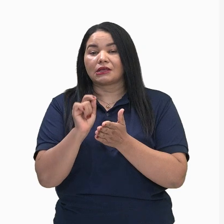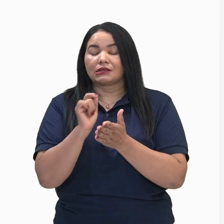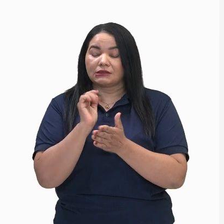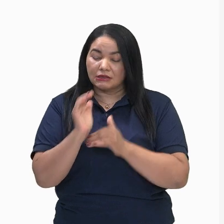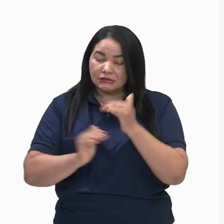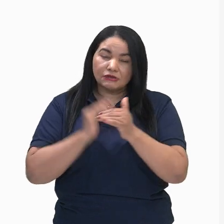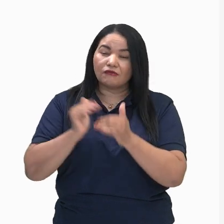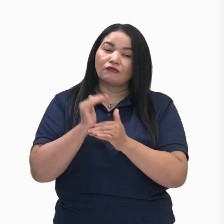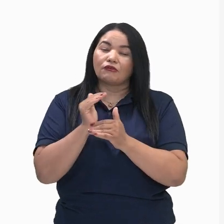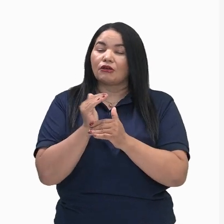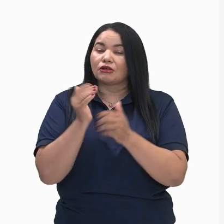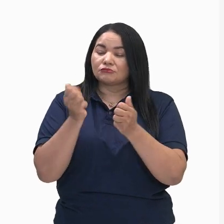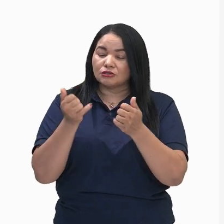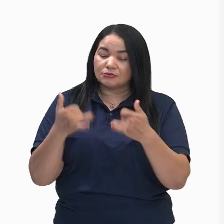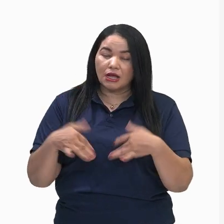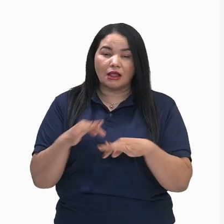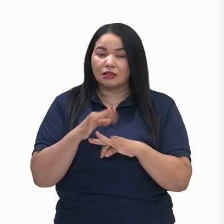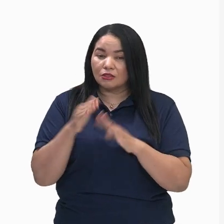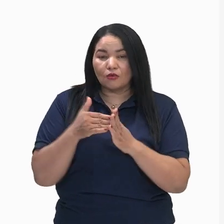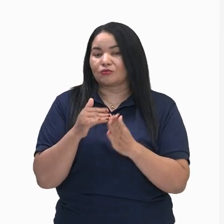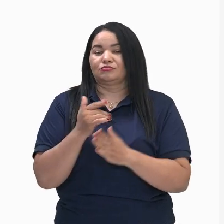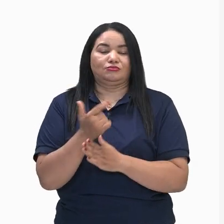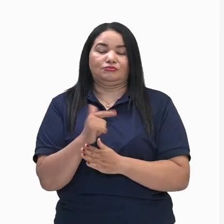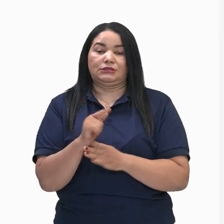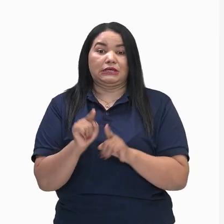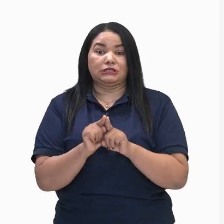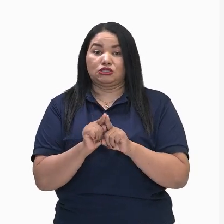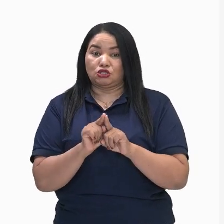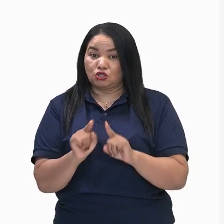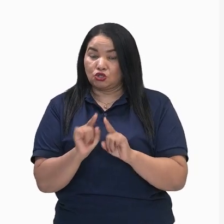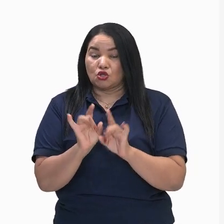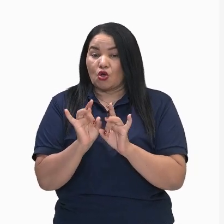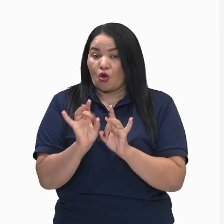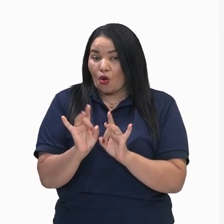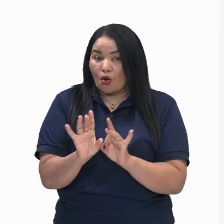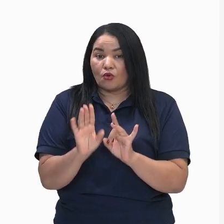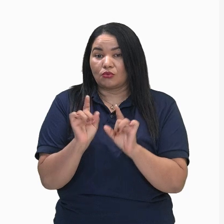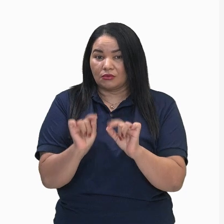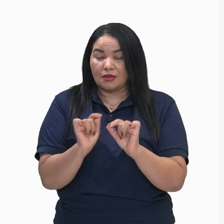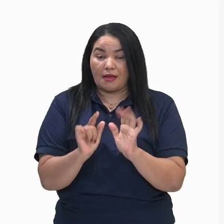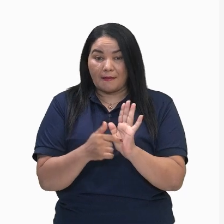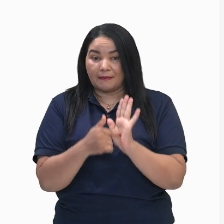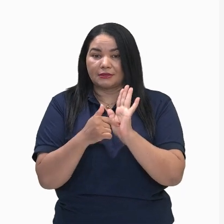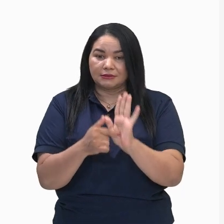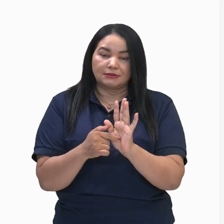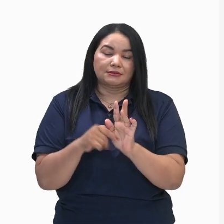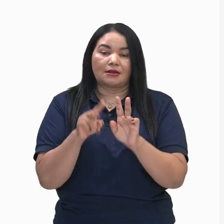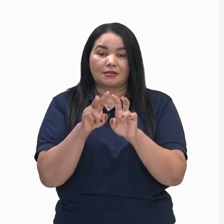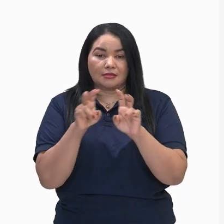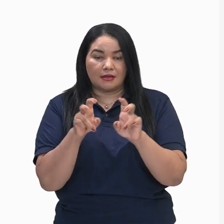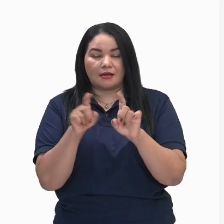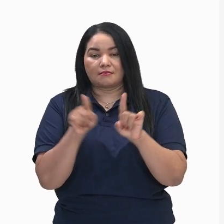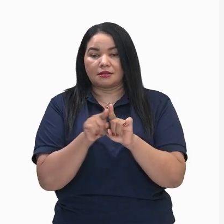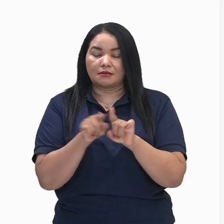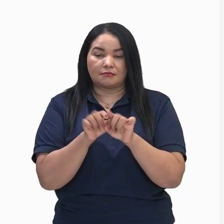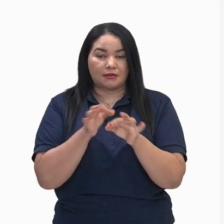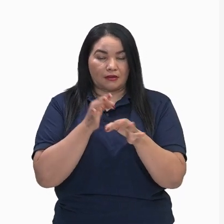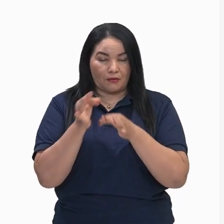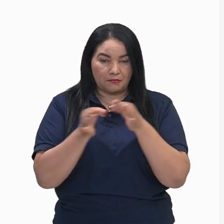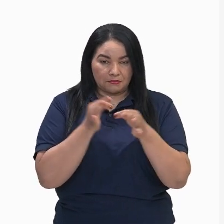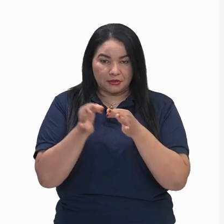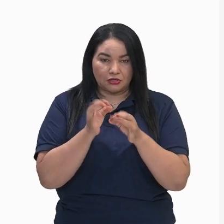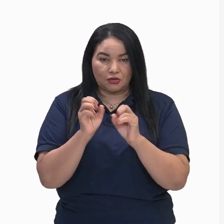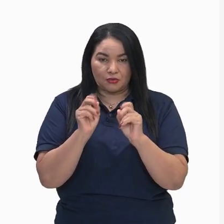desenvolver todas as questões. Você só vai, né, mostrar, apresentar para o leitor. Olha, isso que vai